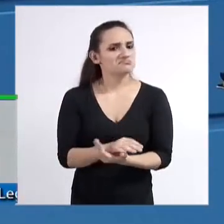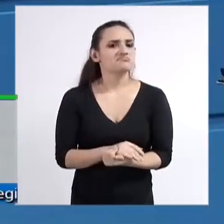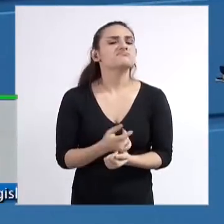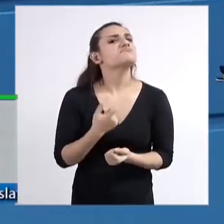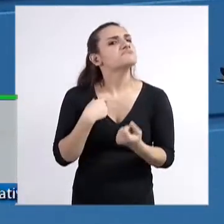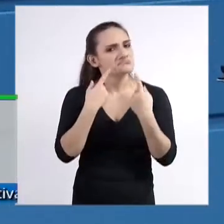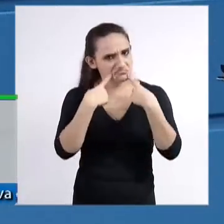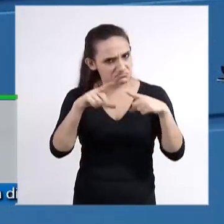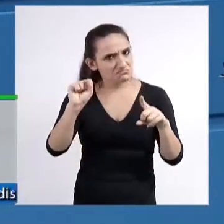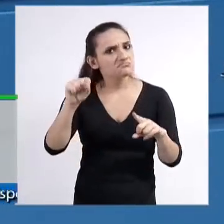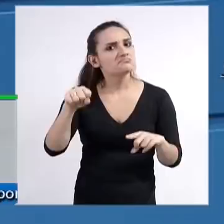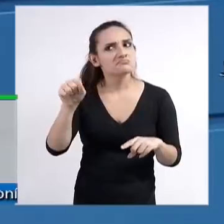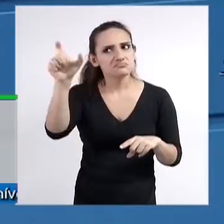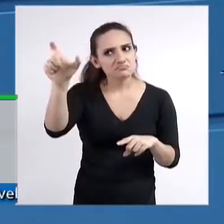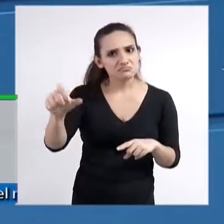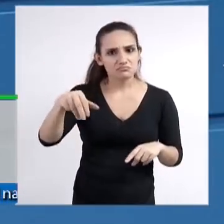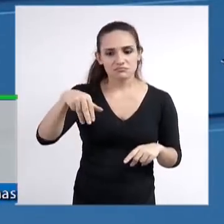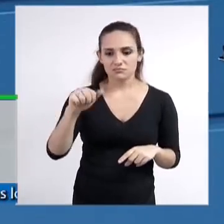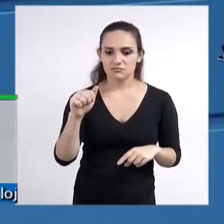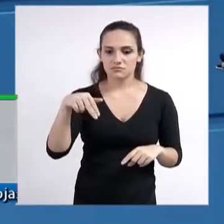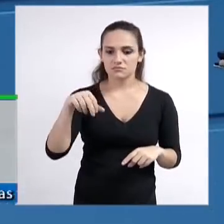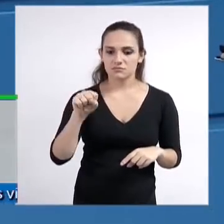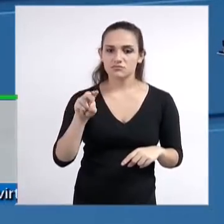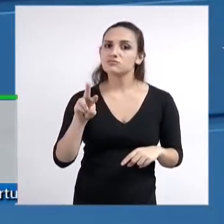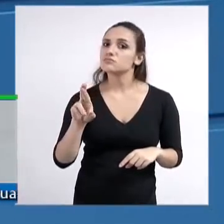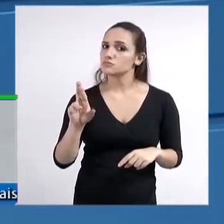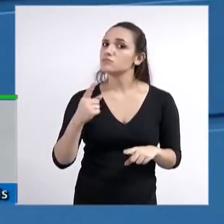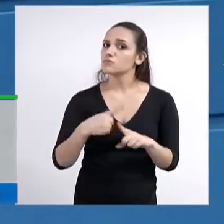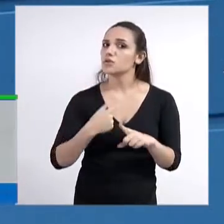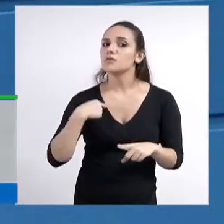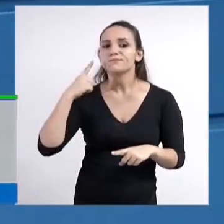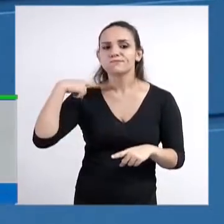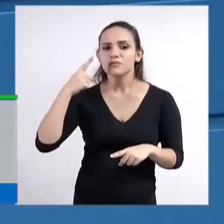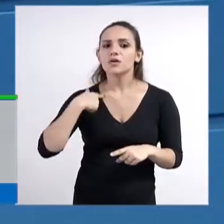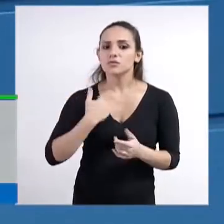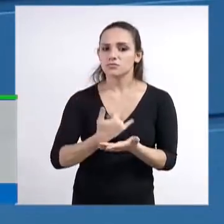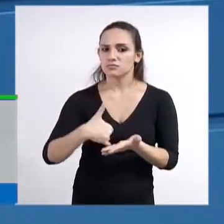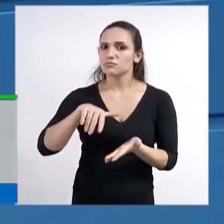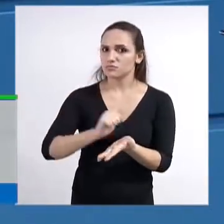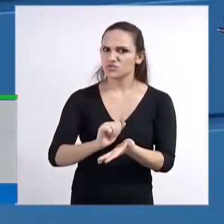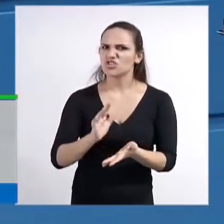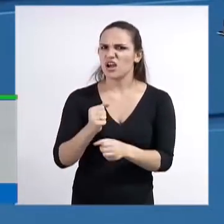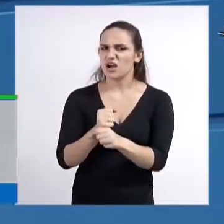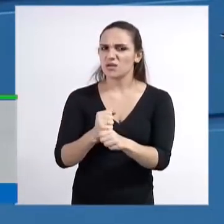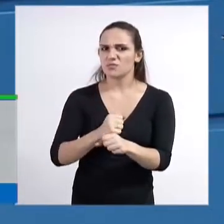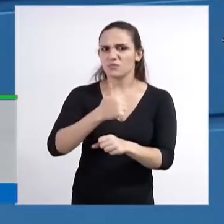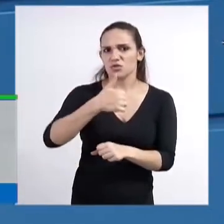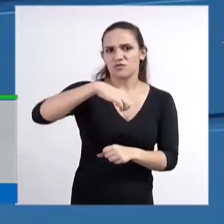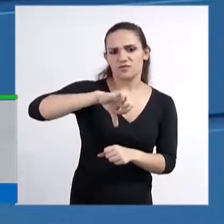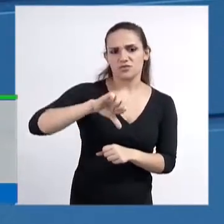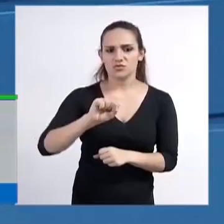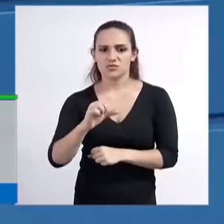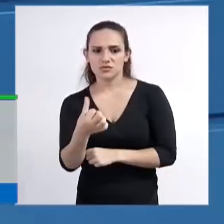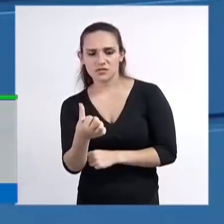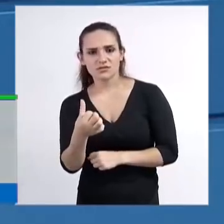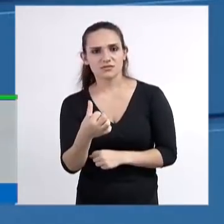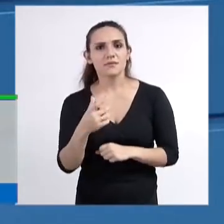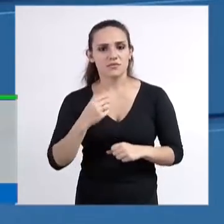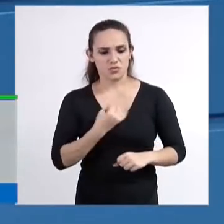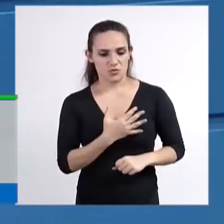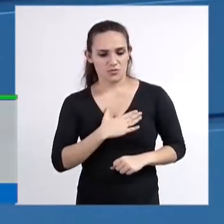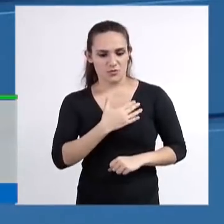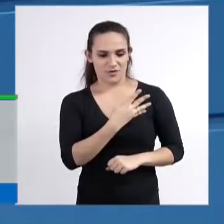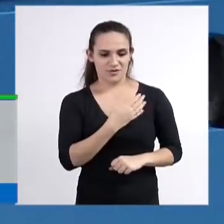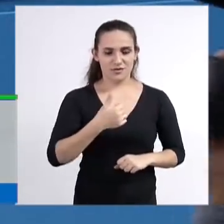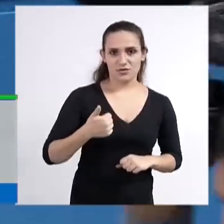levar a reclamação ao nosso presidente Mansur Carmucho, como advogado, inscrito na OAB desde 1986, OAB 4123,